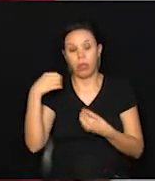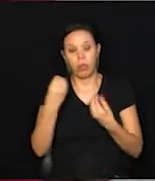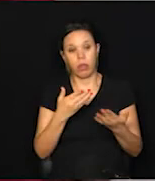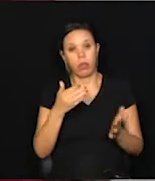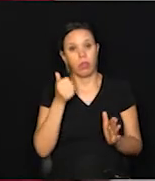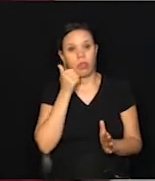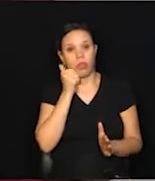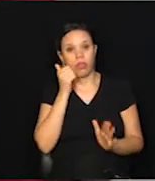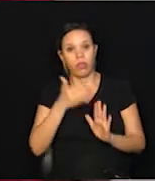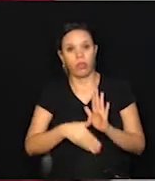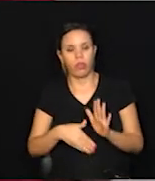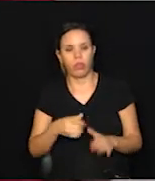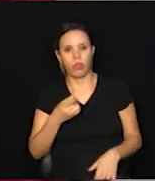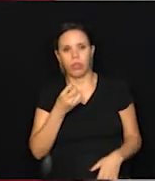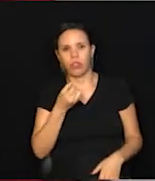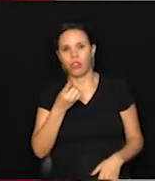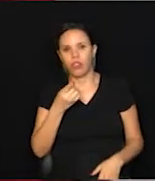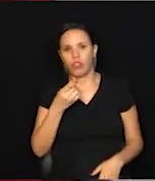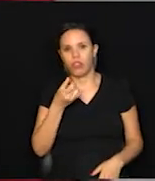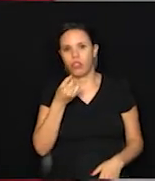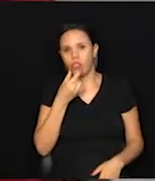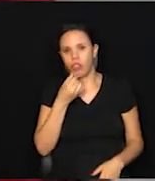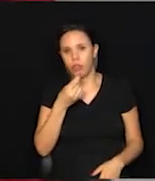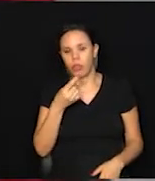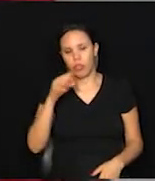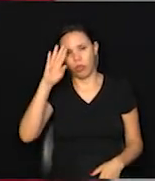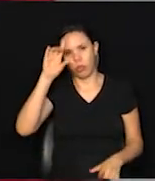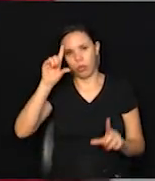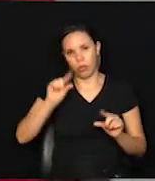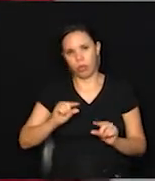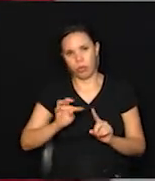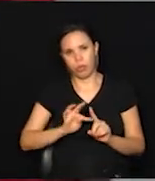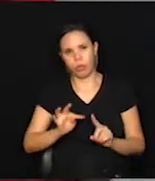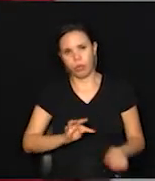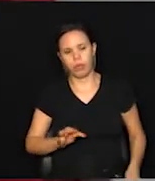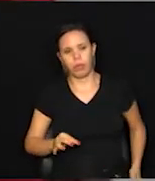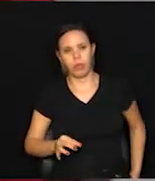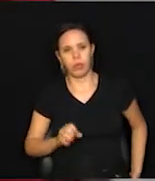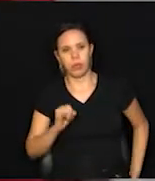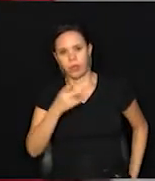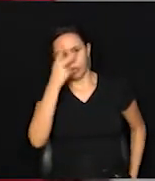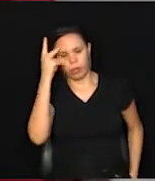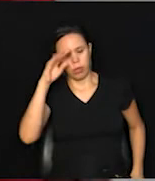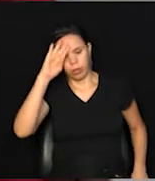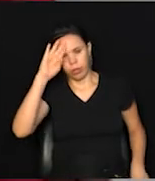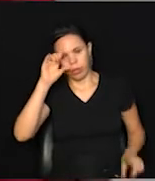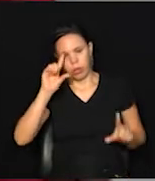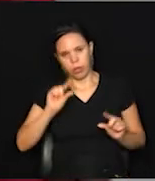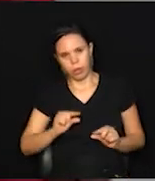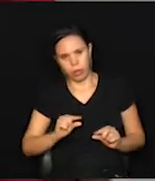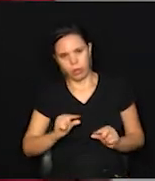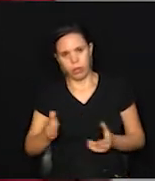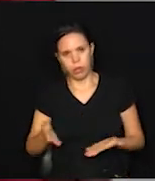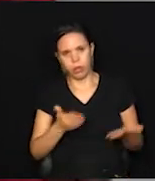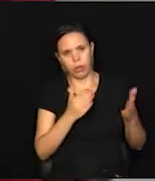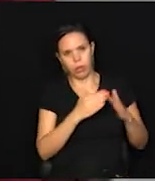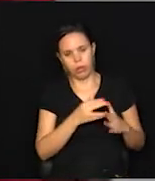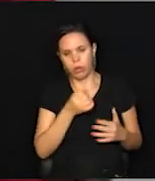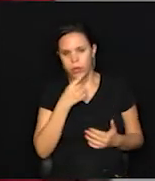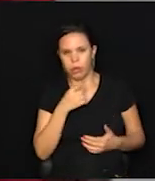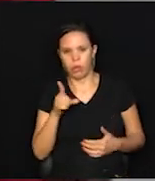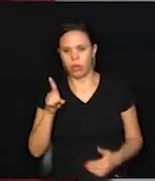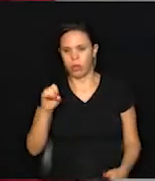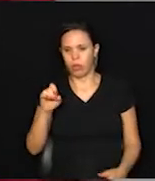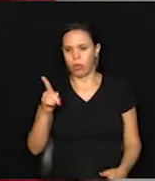que funciona, é que a dipirona é um antitérmico, ela baixa a temperatura. Então, se uma pessoa está com febre, ela tem que ser mandada com dipirona para